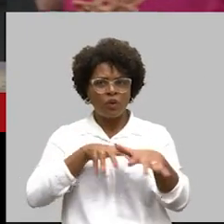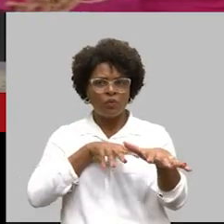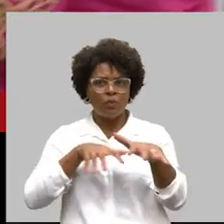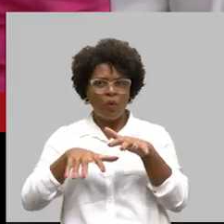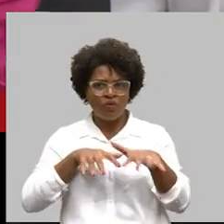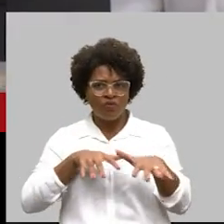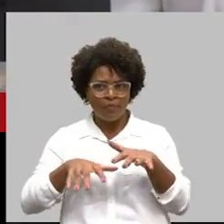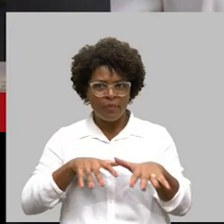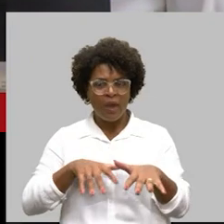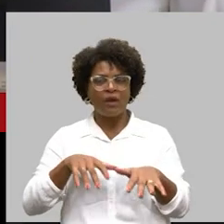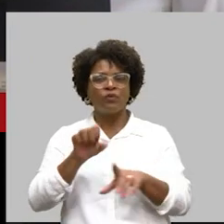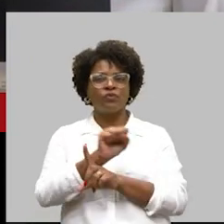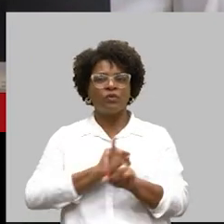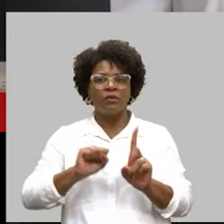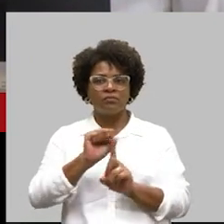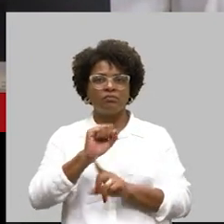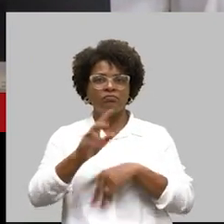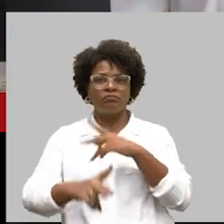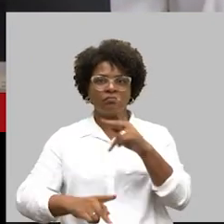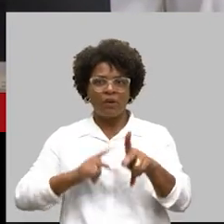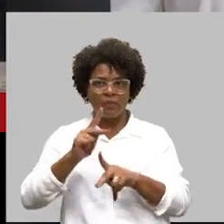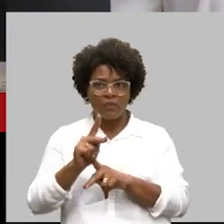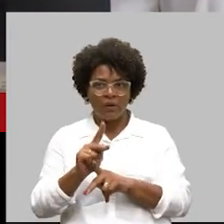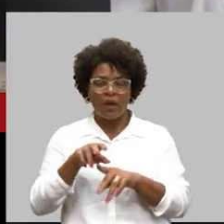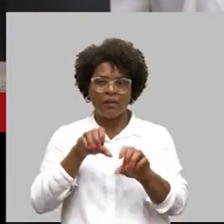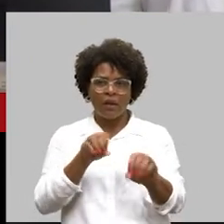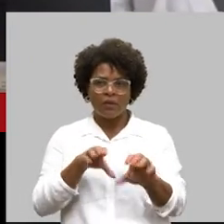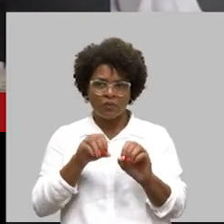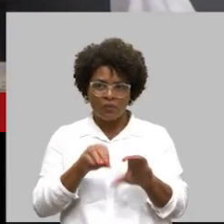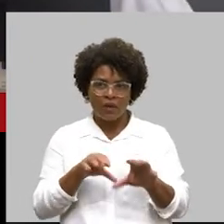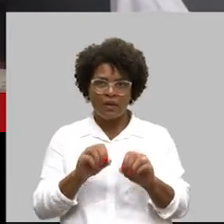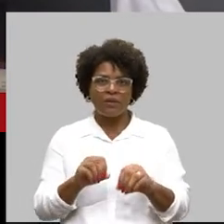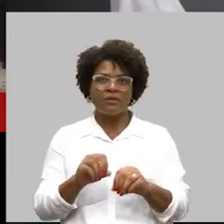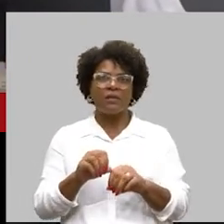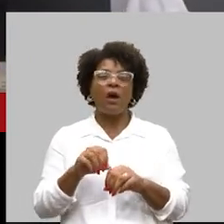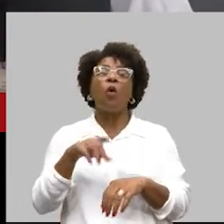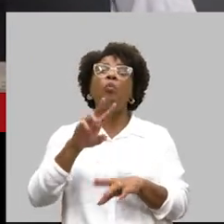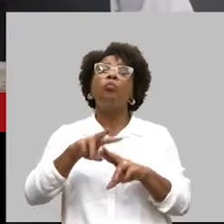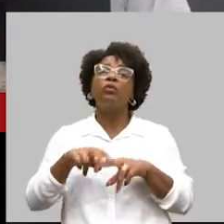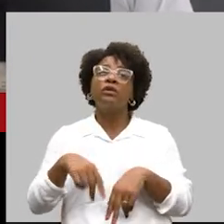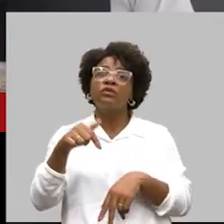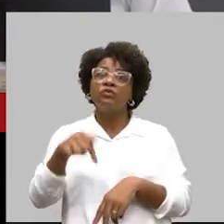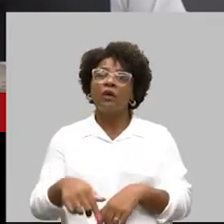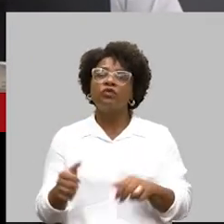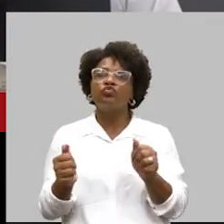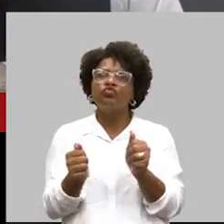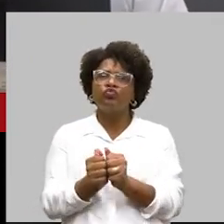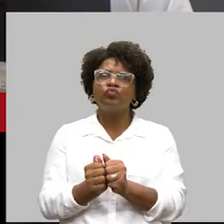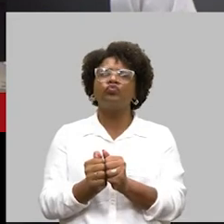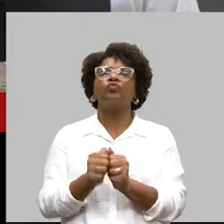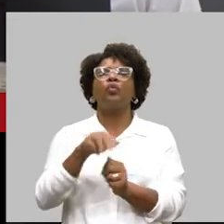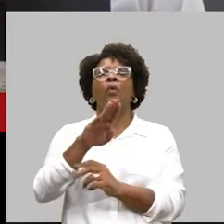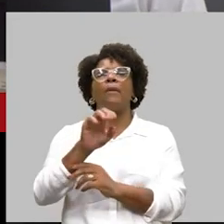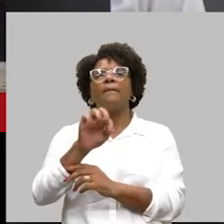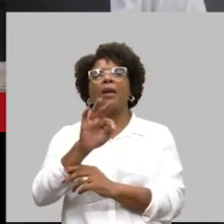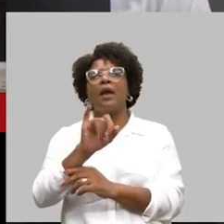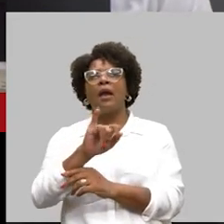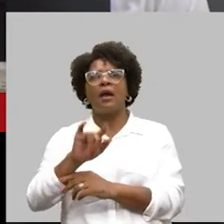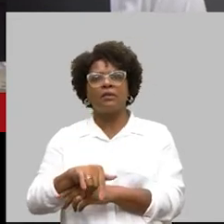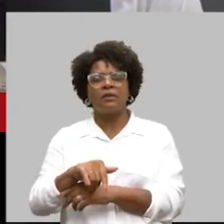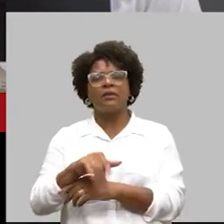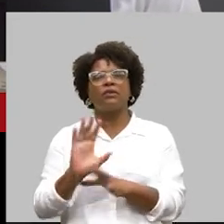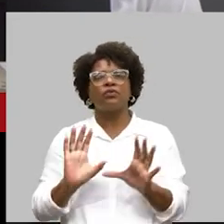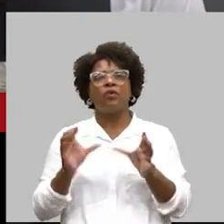do campo Esta é a razão da gente tá aqui junto com a Beatriz na comissão de Educação Ciência e